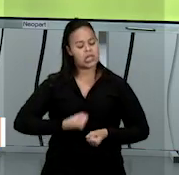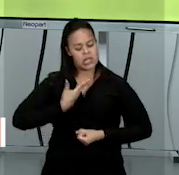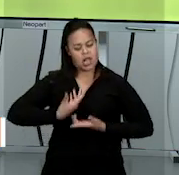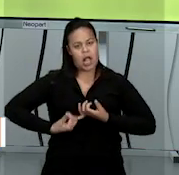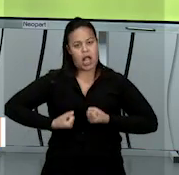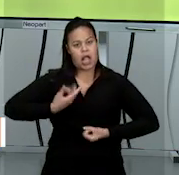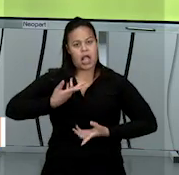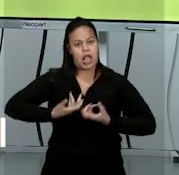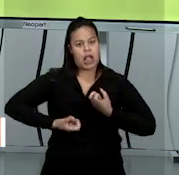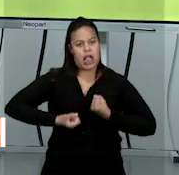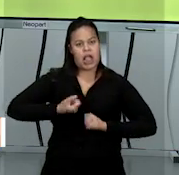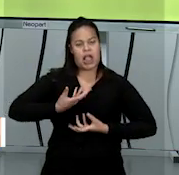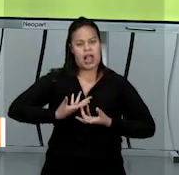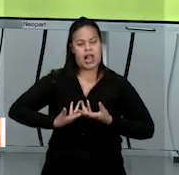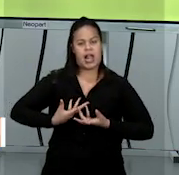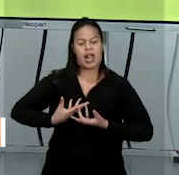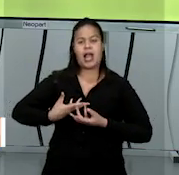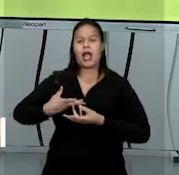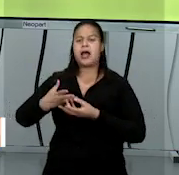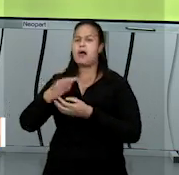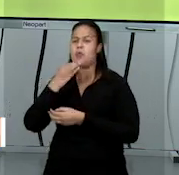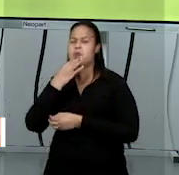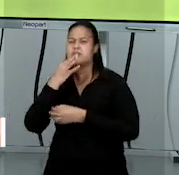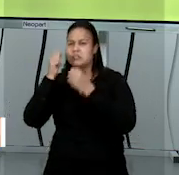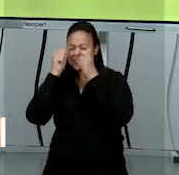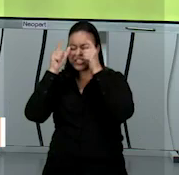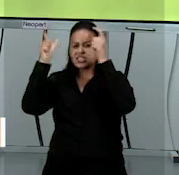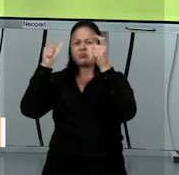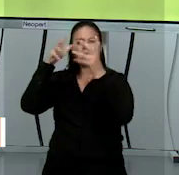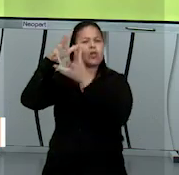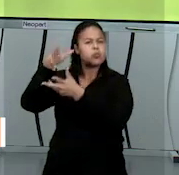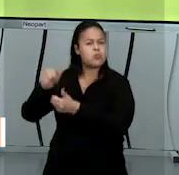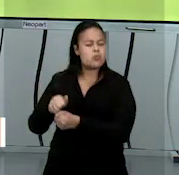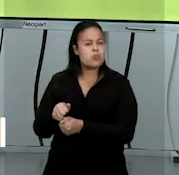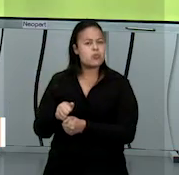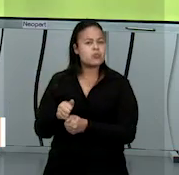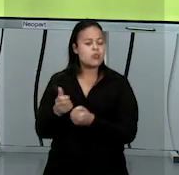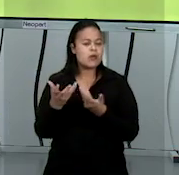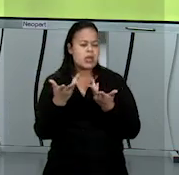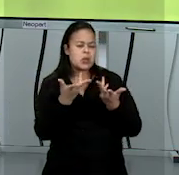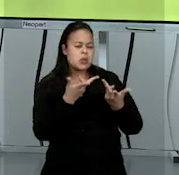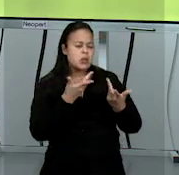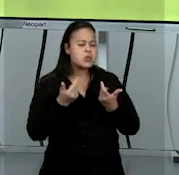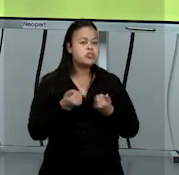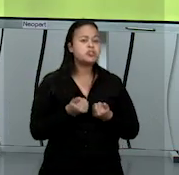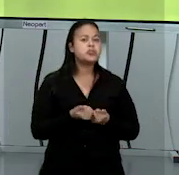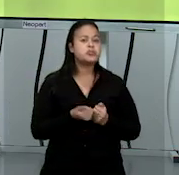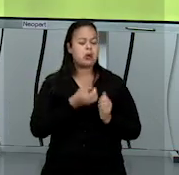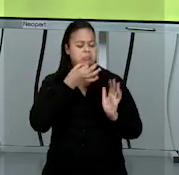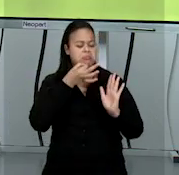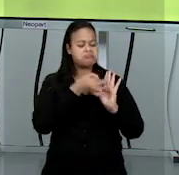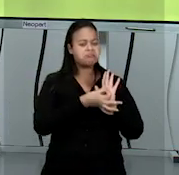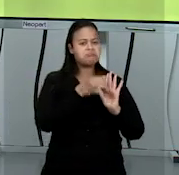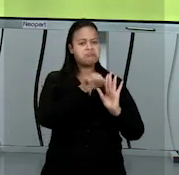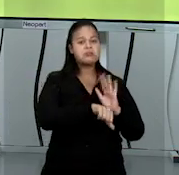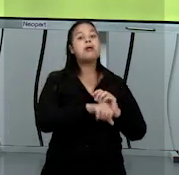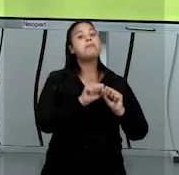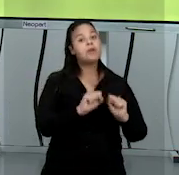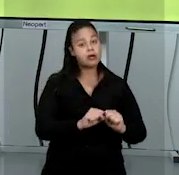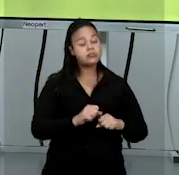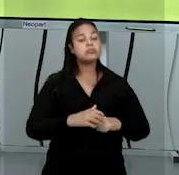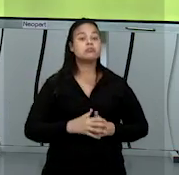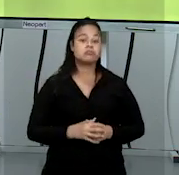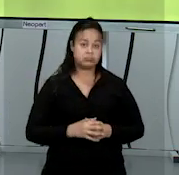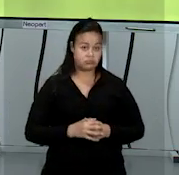emoção ou a visão de mundo dele. Ele pode fazer um elogio na obra ou uma crítica, sempre levando a uma reflexão. É o